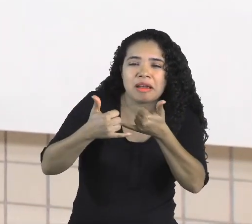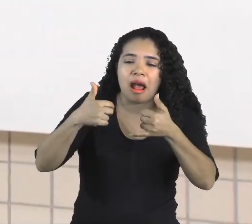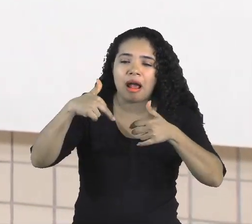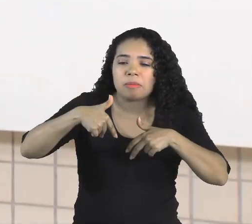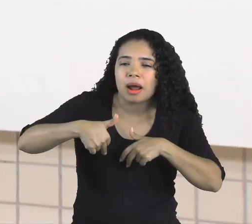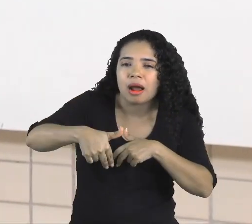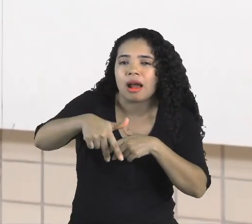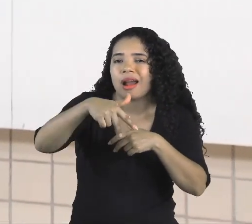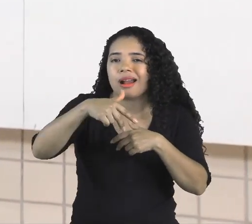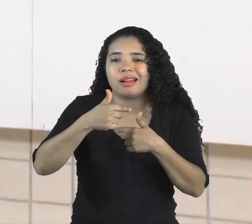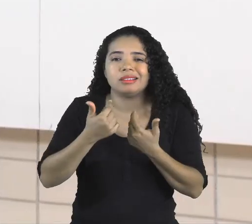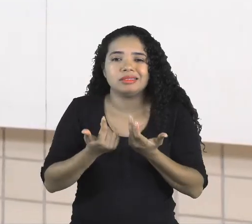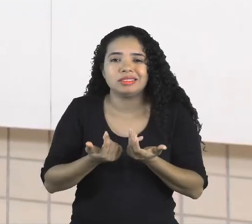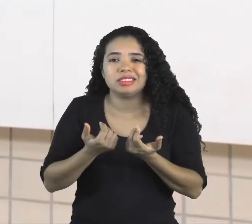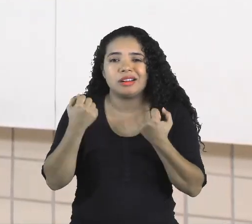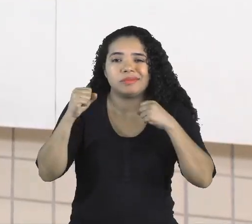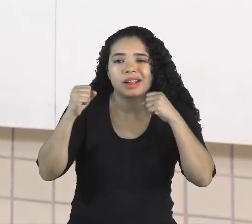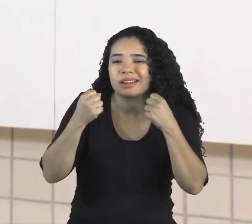praças,